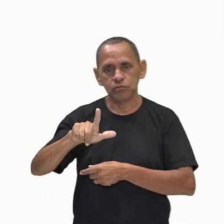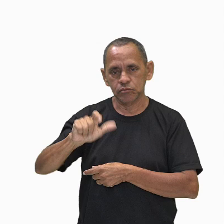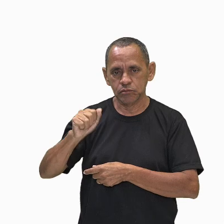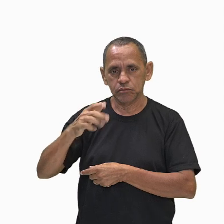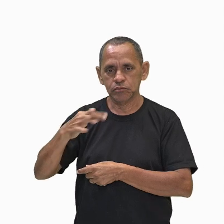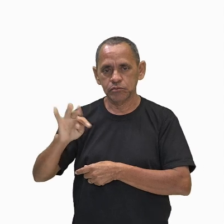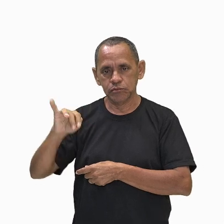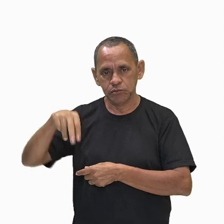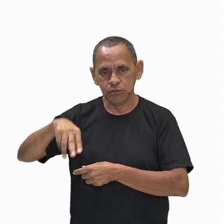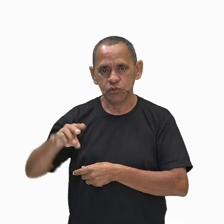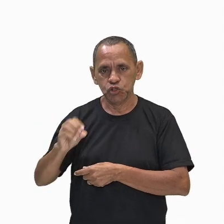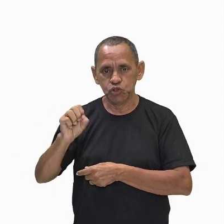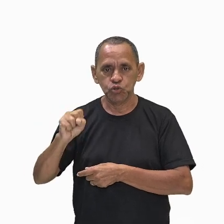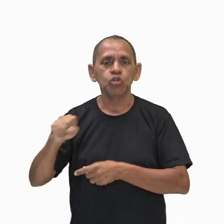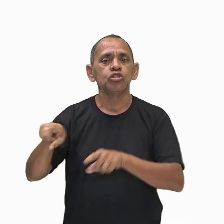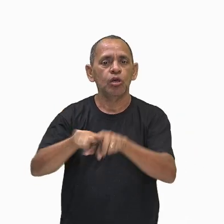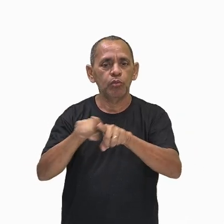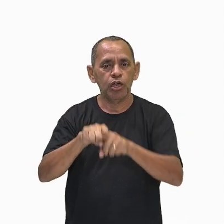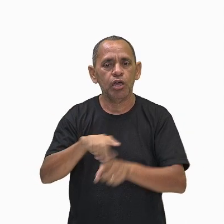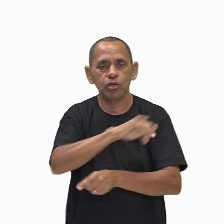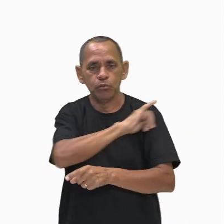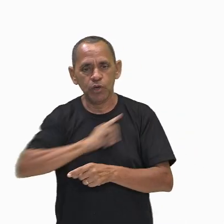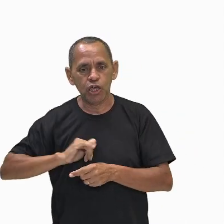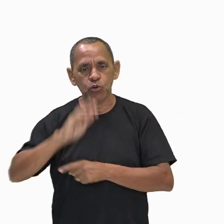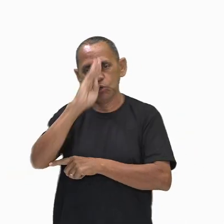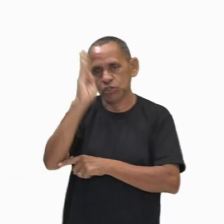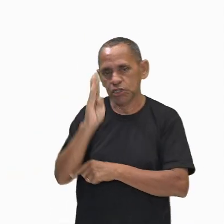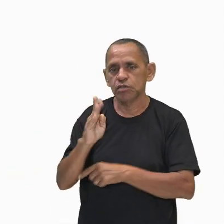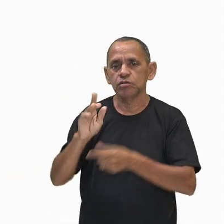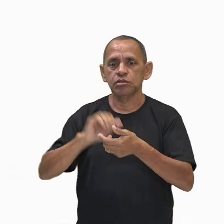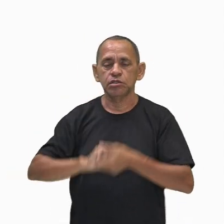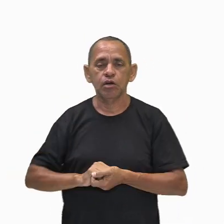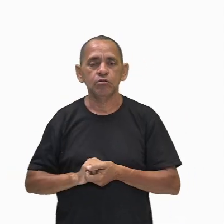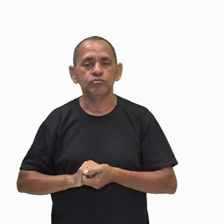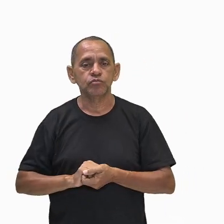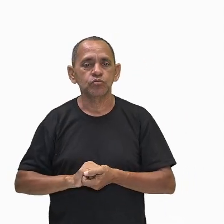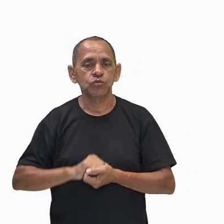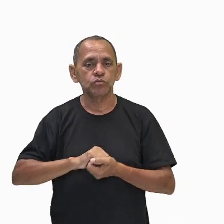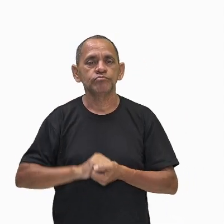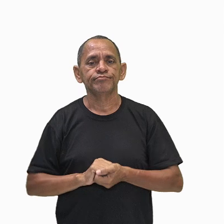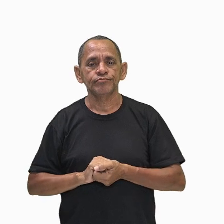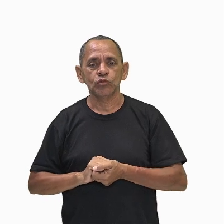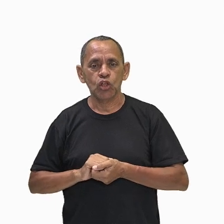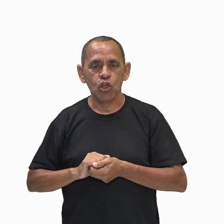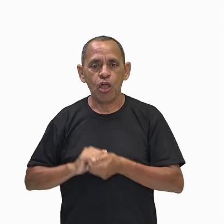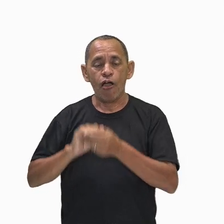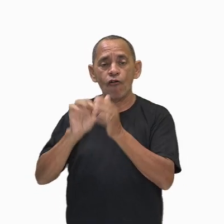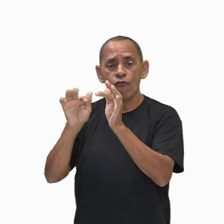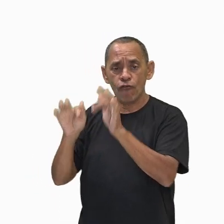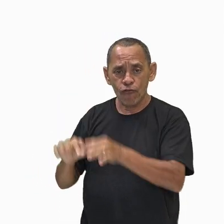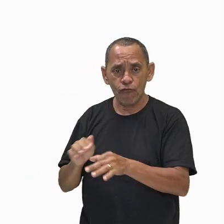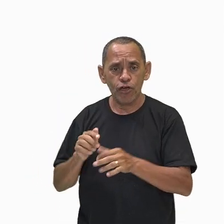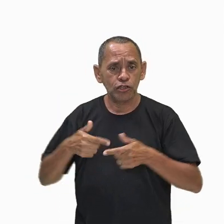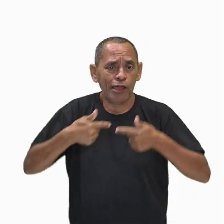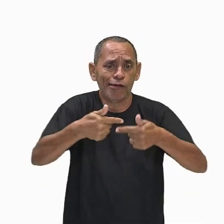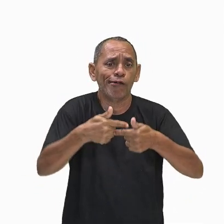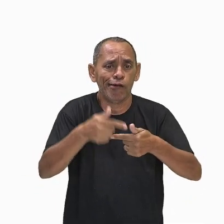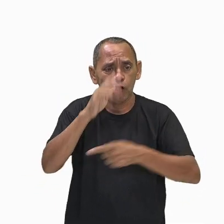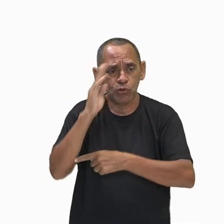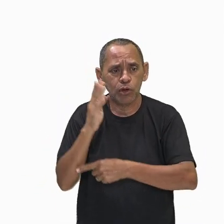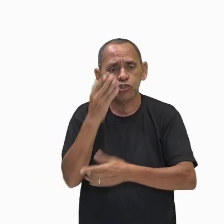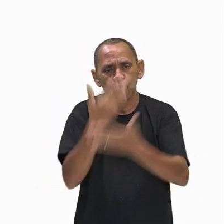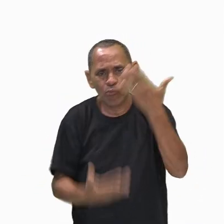Império Brasileiro. A derrota, então, do Brasil na guerra, ele agravou ainda mais a crise